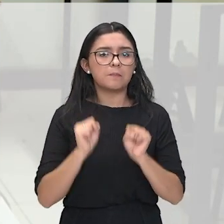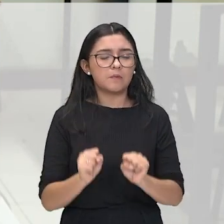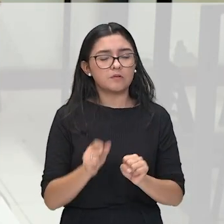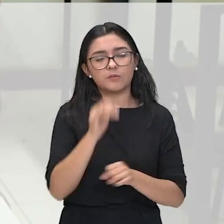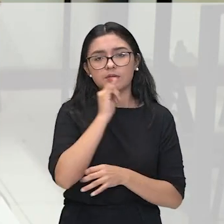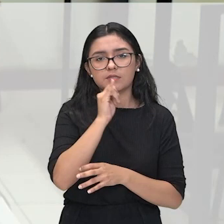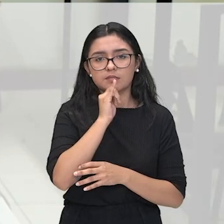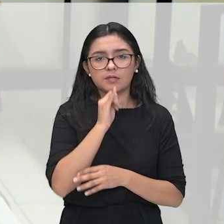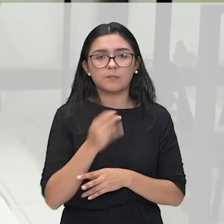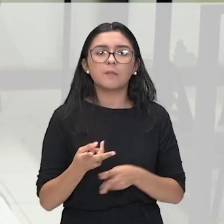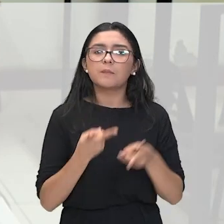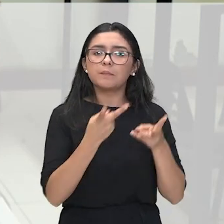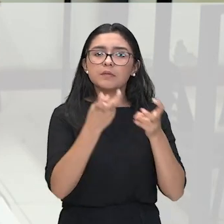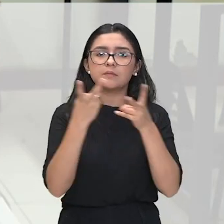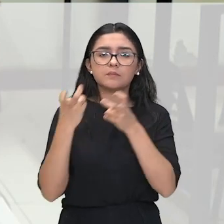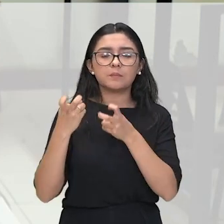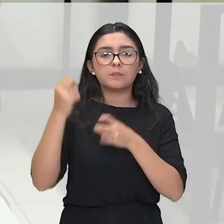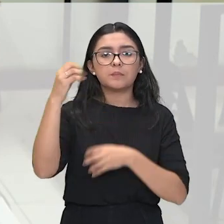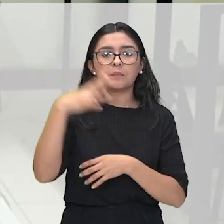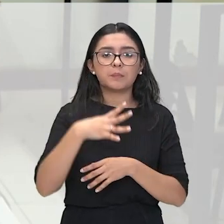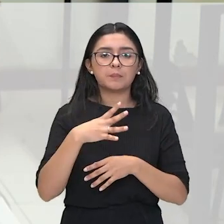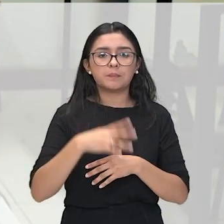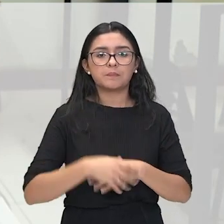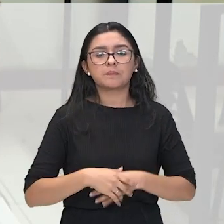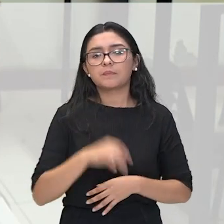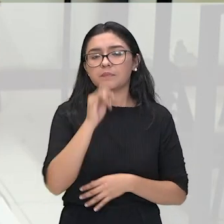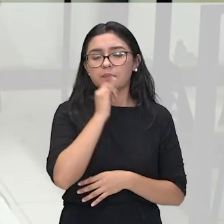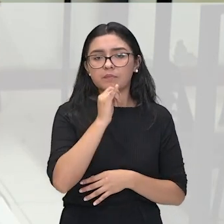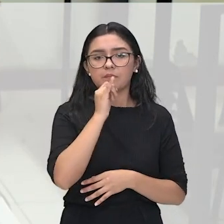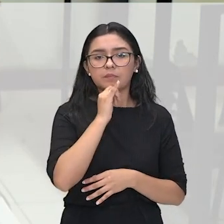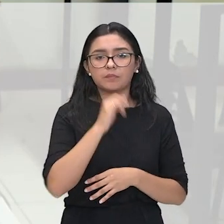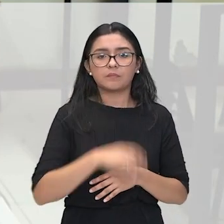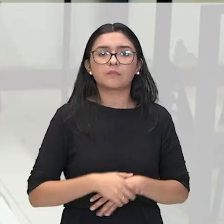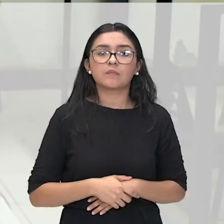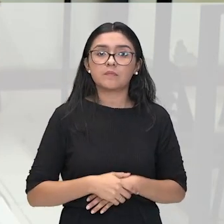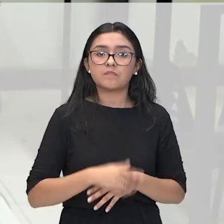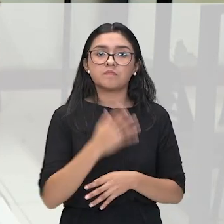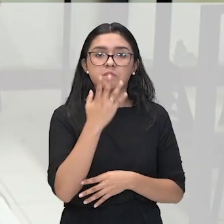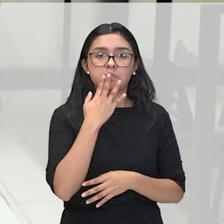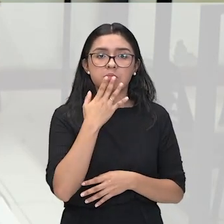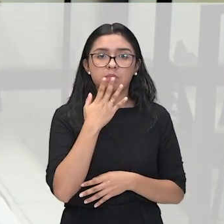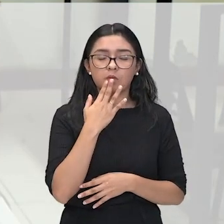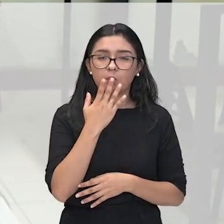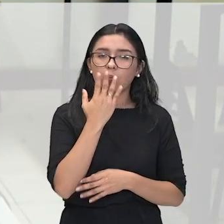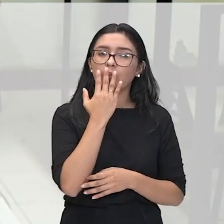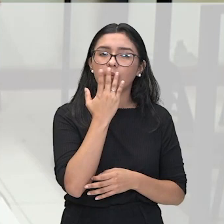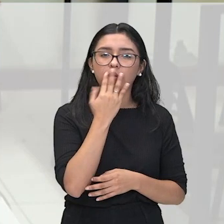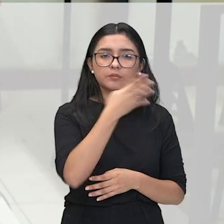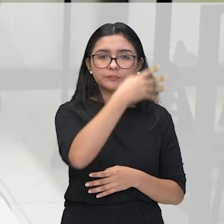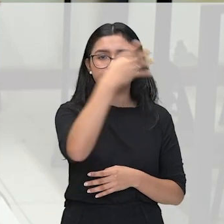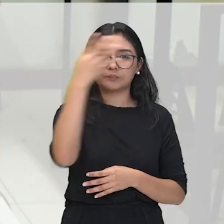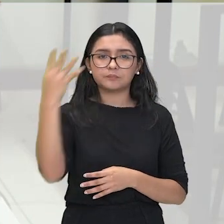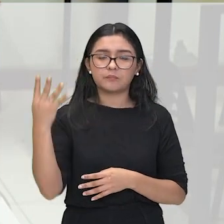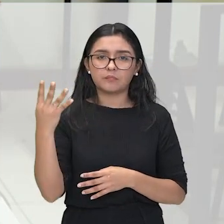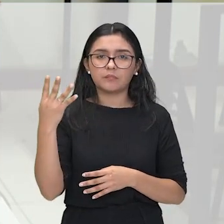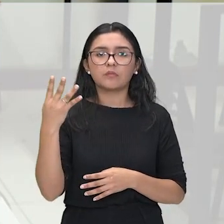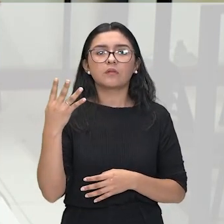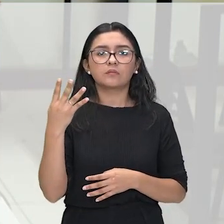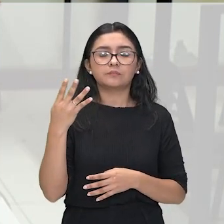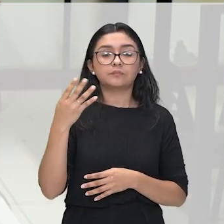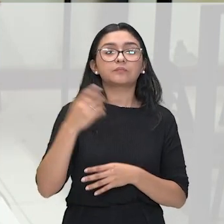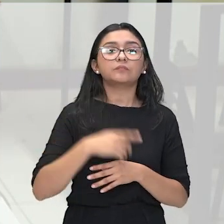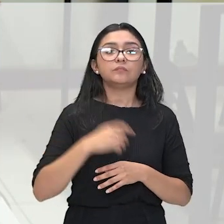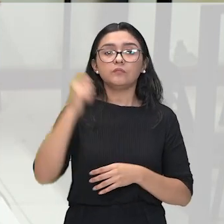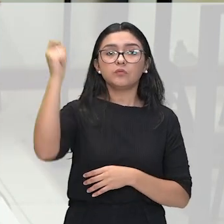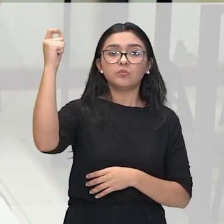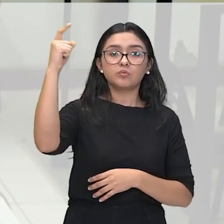da luz quando nós observamos o efeito, por exemplo, do arco-íris. A luz do sol, ao entrar nas gotinhas de